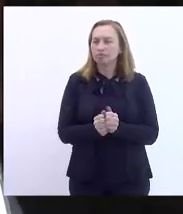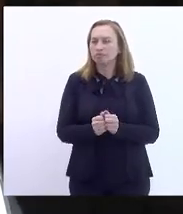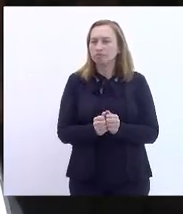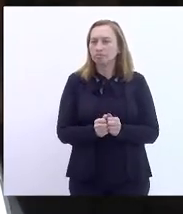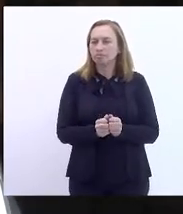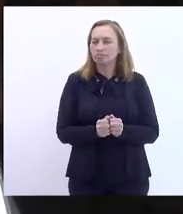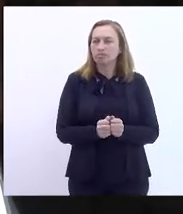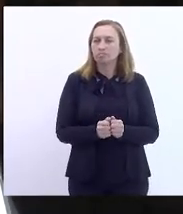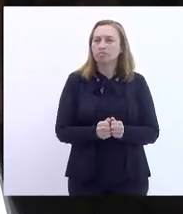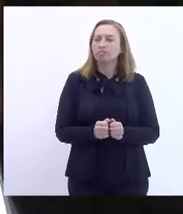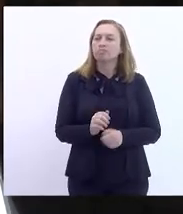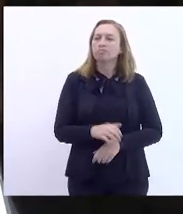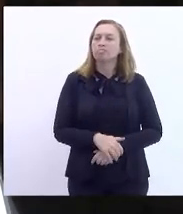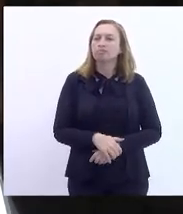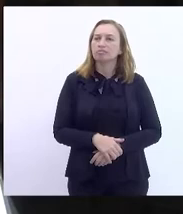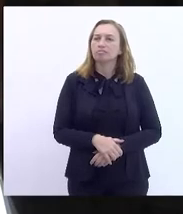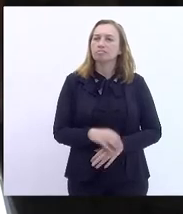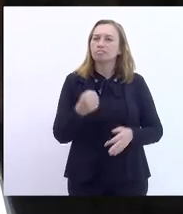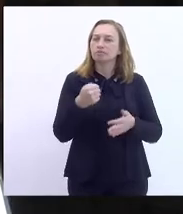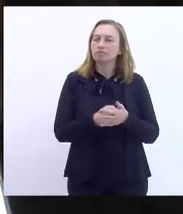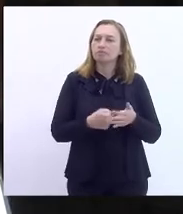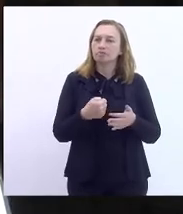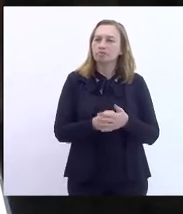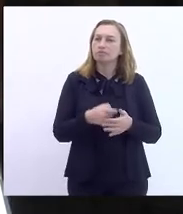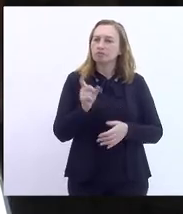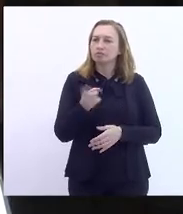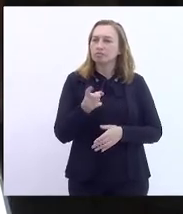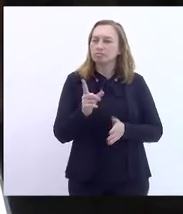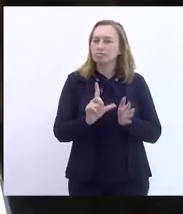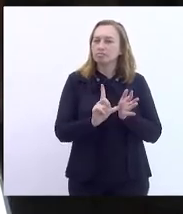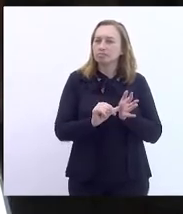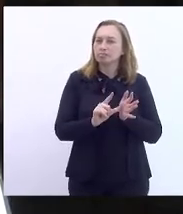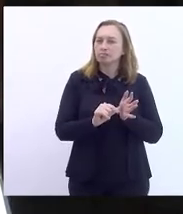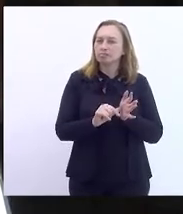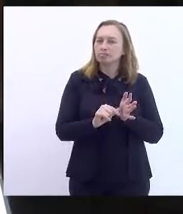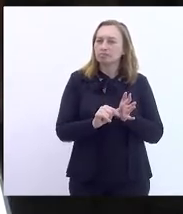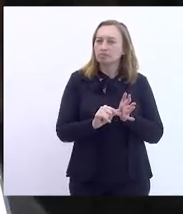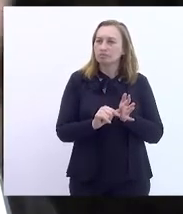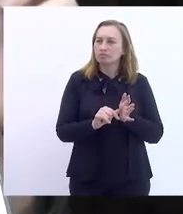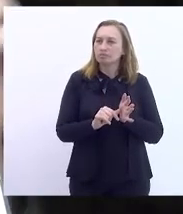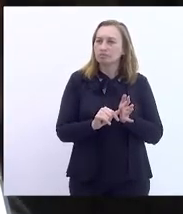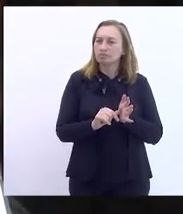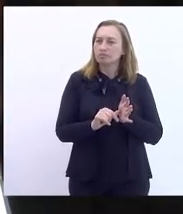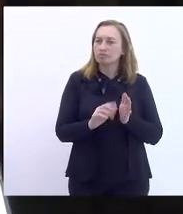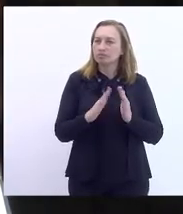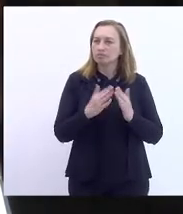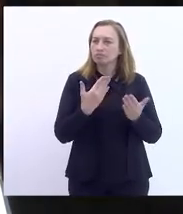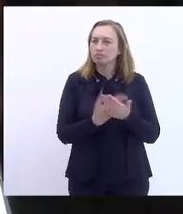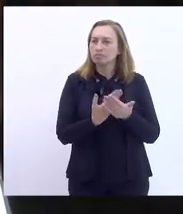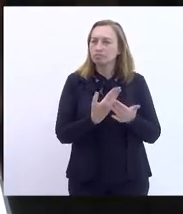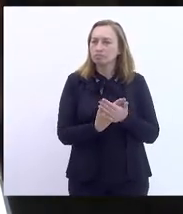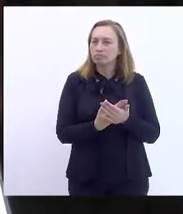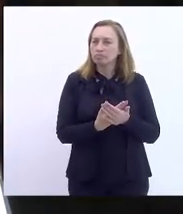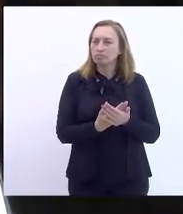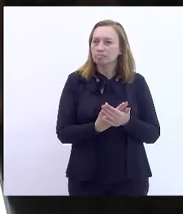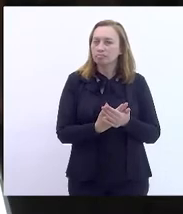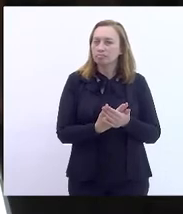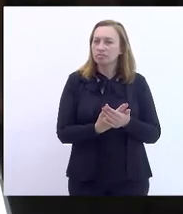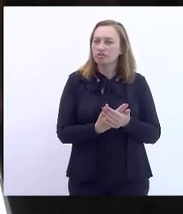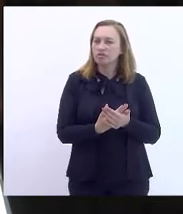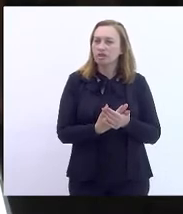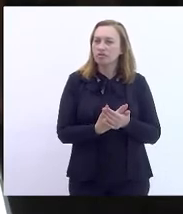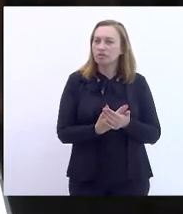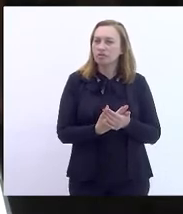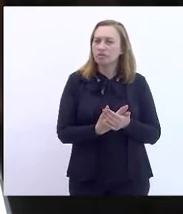com passeata das Mães movem para lutar por as recargas atrasadas do cartão alimentação escolar que não foram recarregadas em agosto setembro e outubro